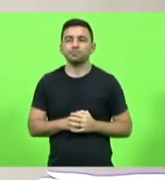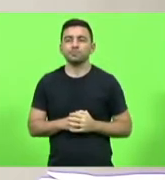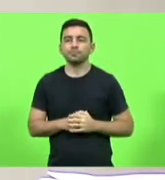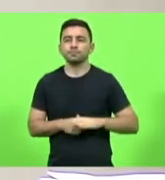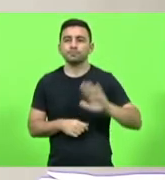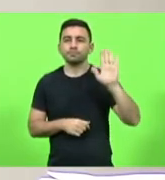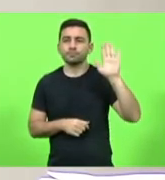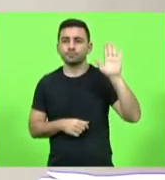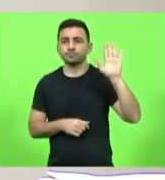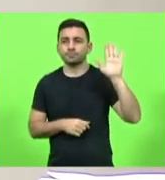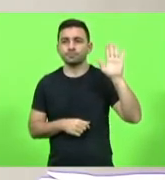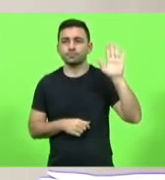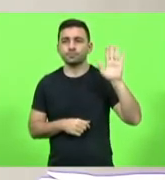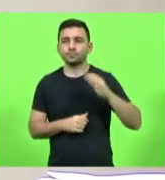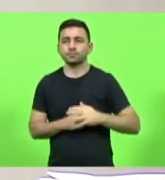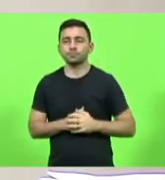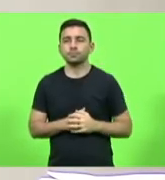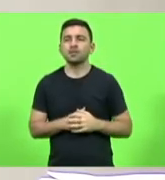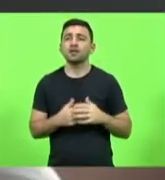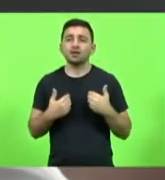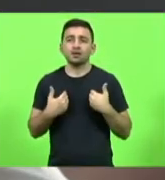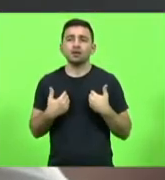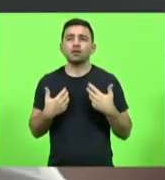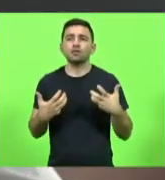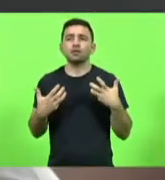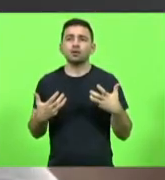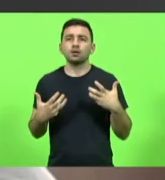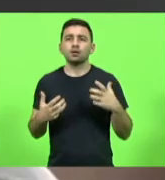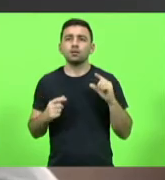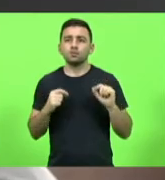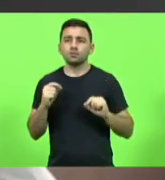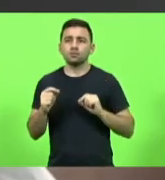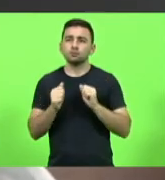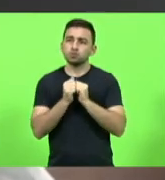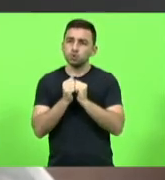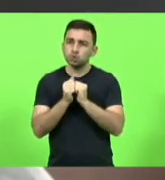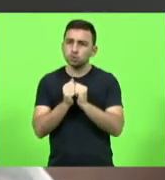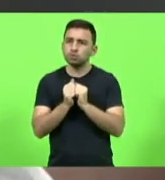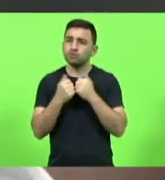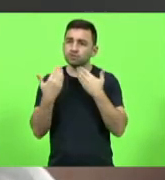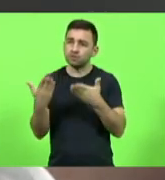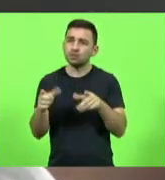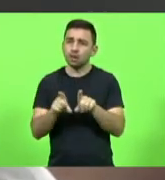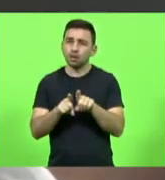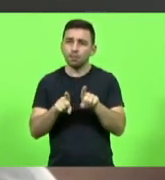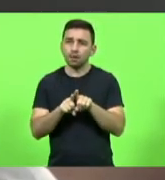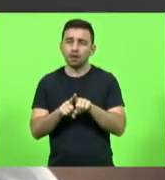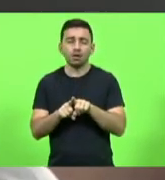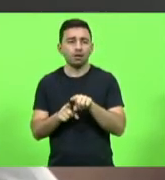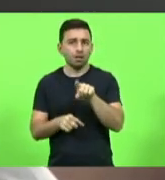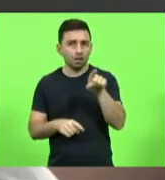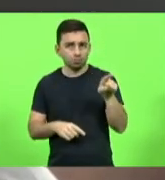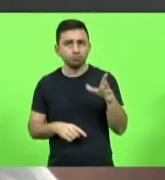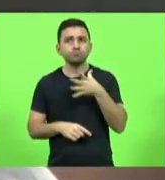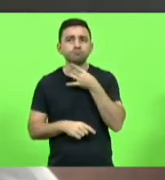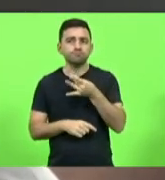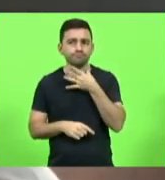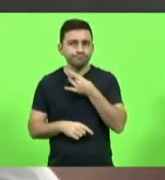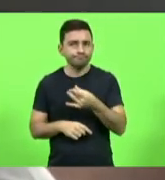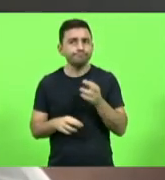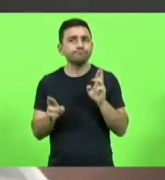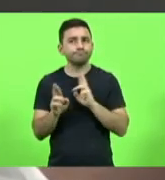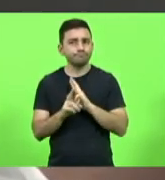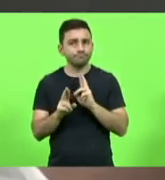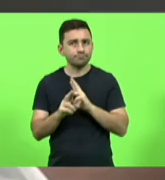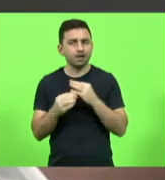senhor. Pois. Eu gostaria de me juntar a Vossa Excelência e também ao deputado Cobalcini com relação a